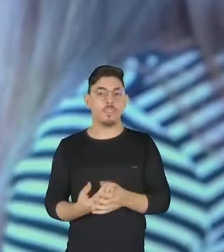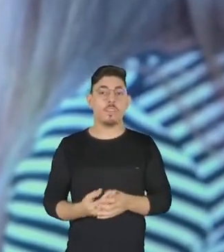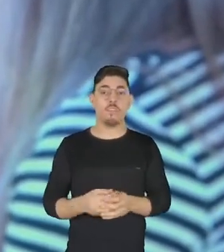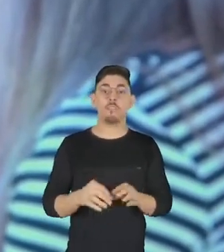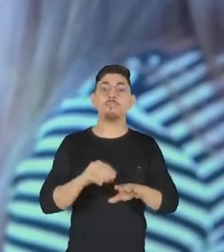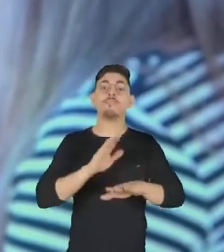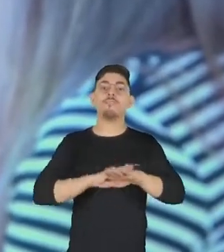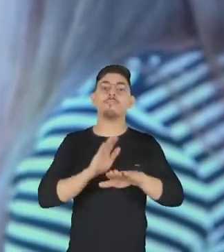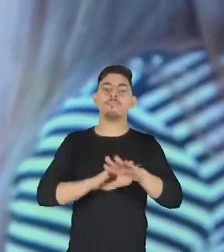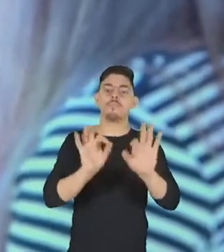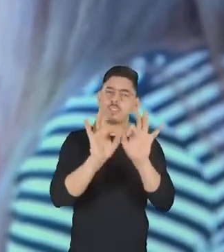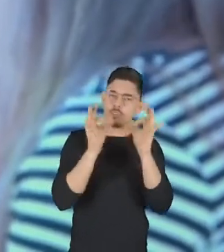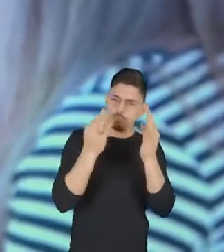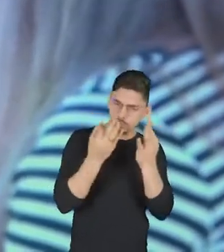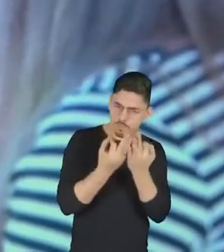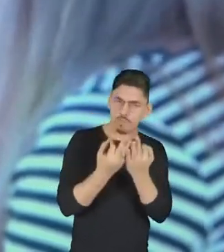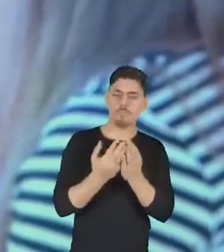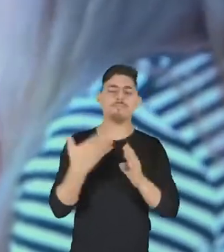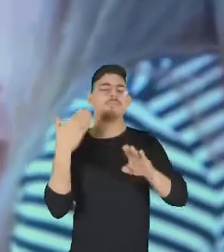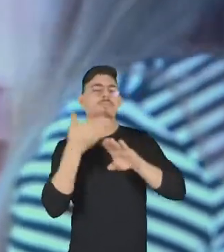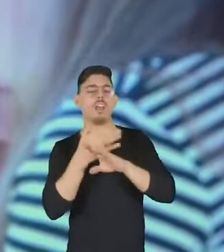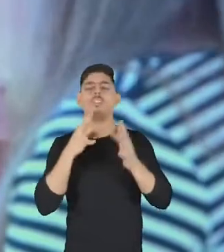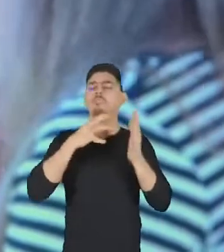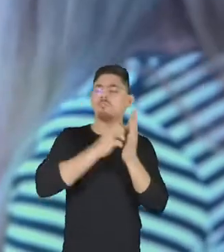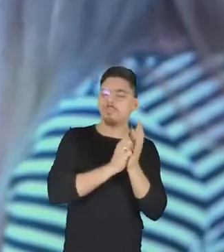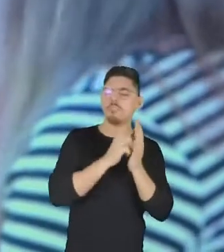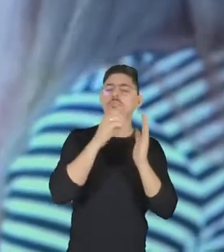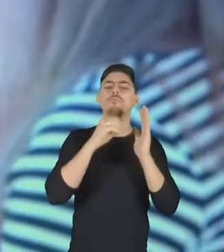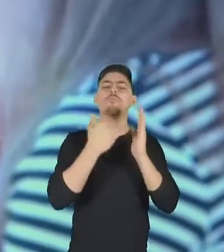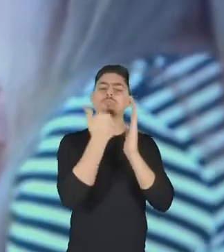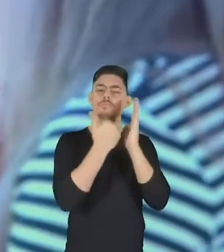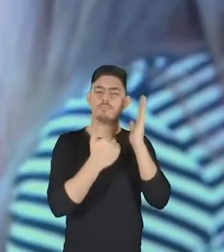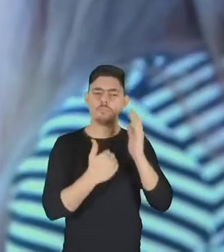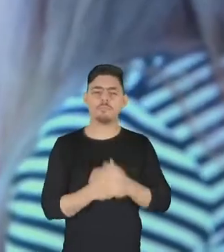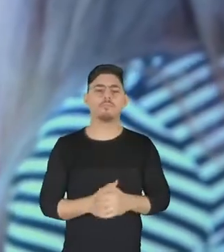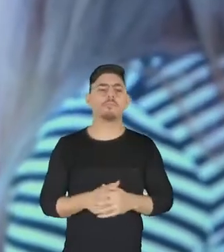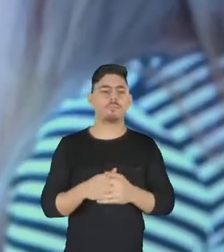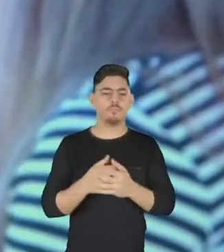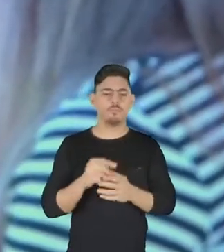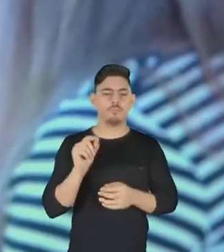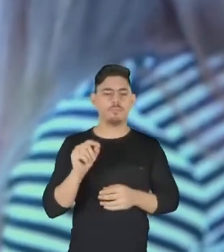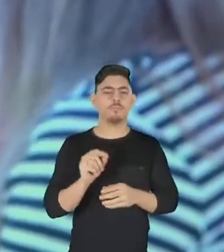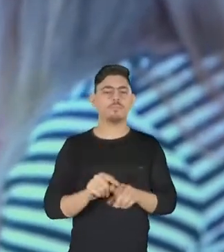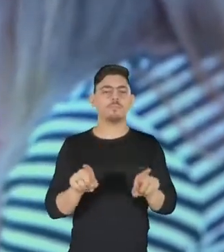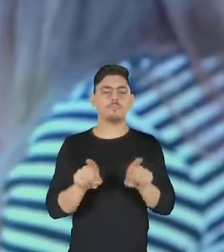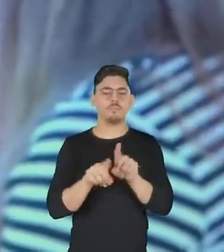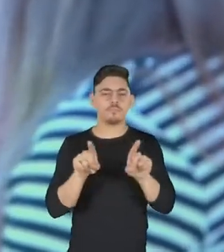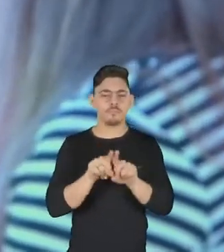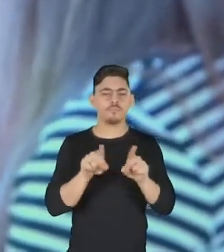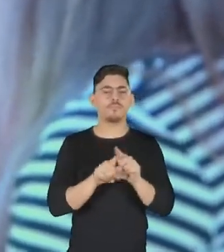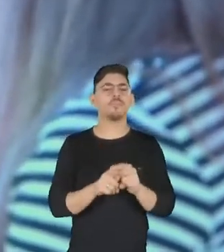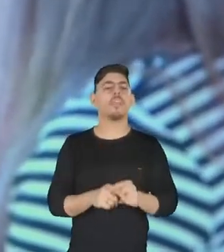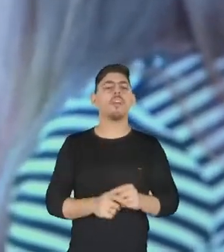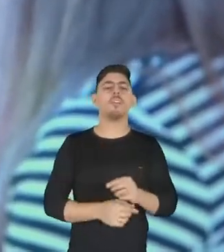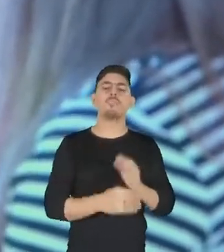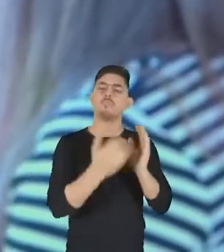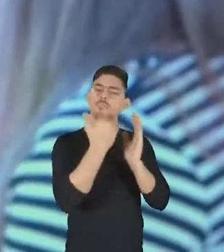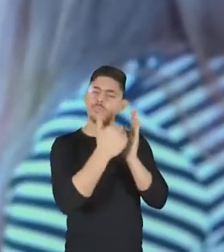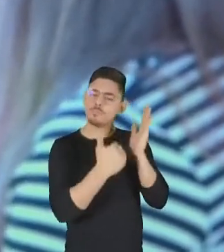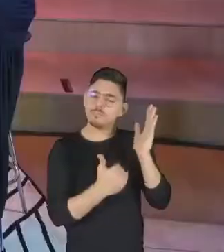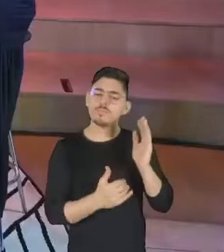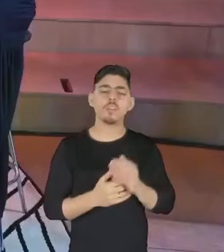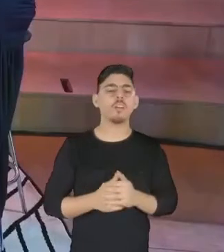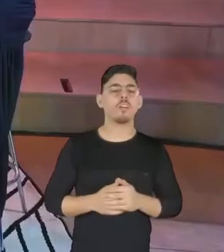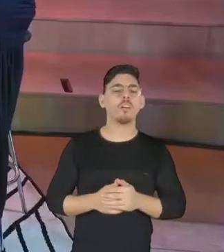famílias engajadas nos projetos, né? Adequar a linguagem, principalmente nos programas infantis, adequar a